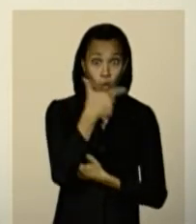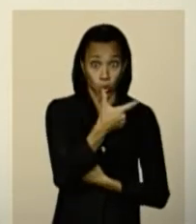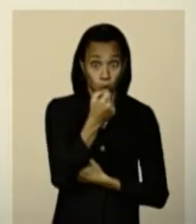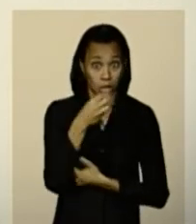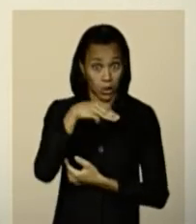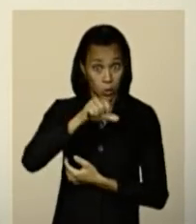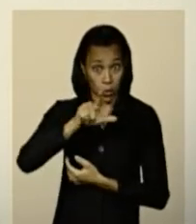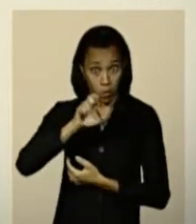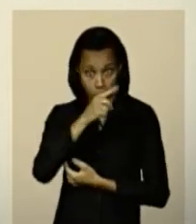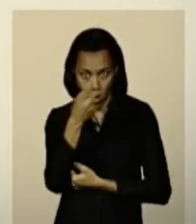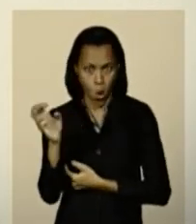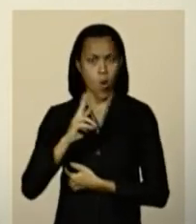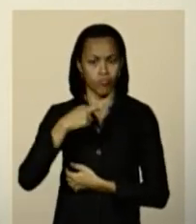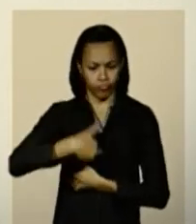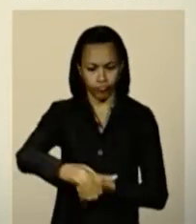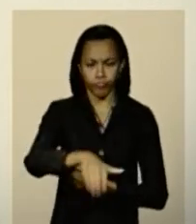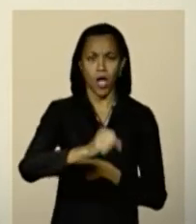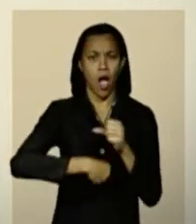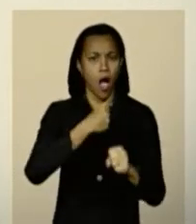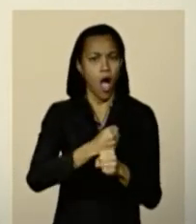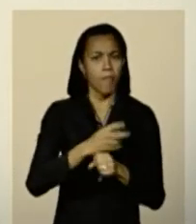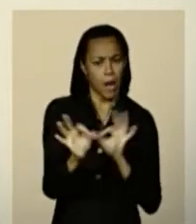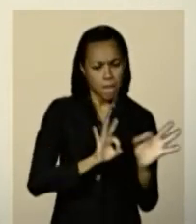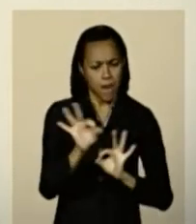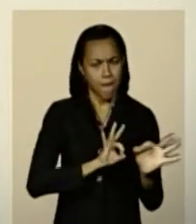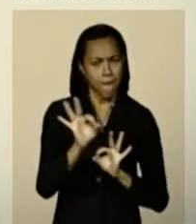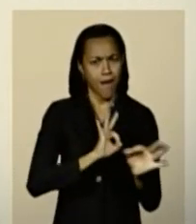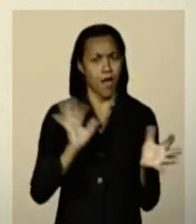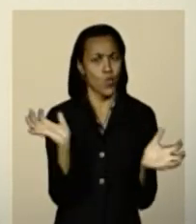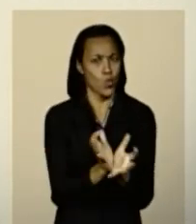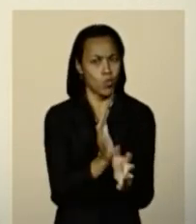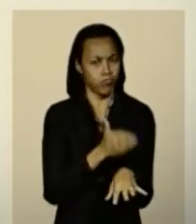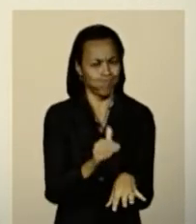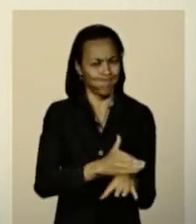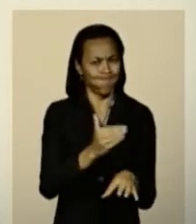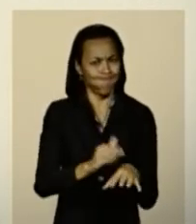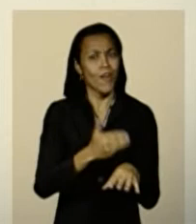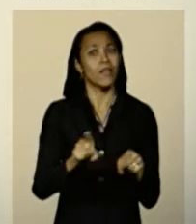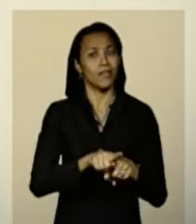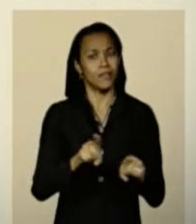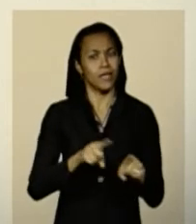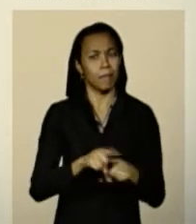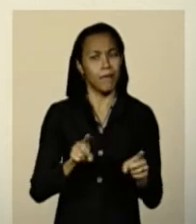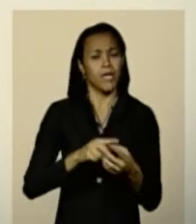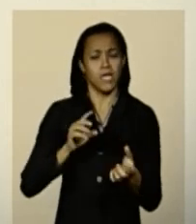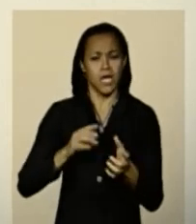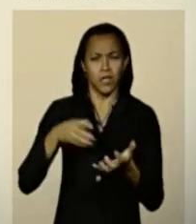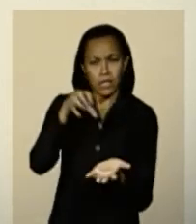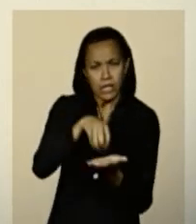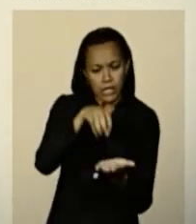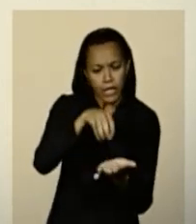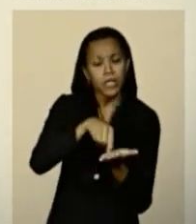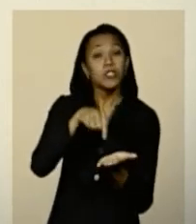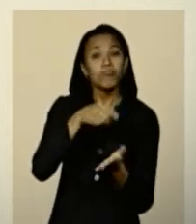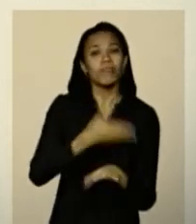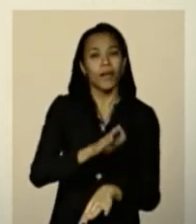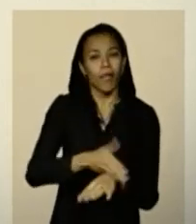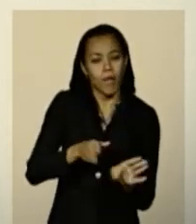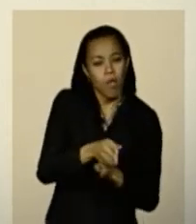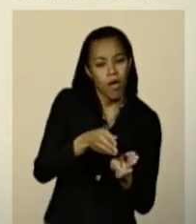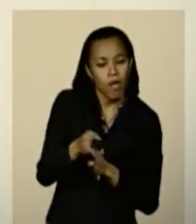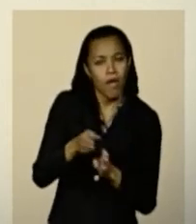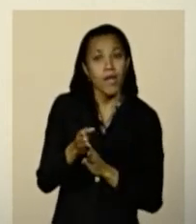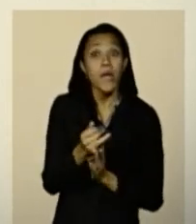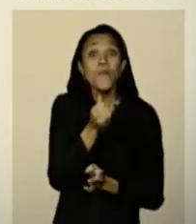milhões de reais neste ano para preparar nossas seleções e modernizar os centros de Treinamento um